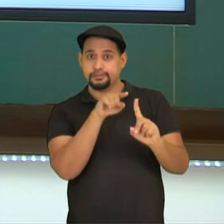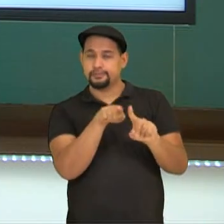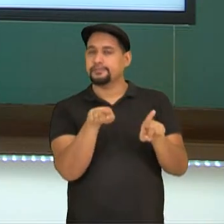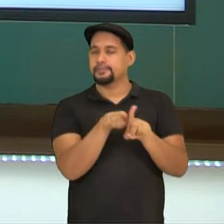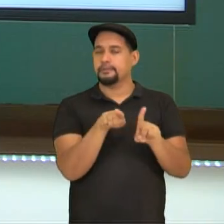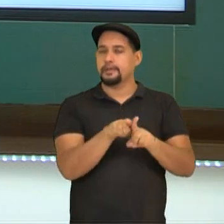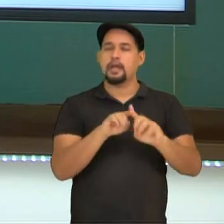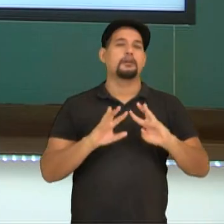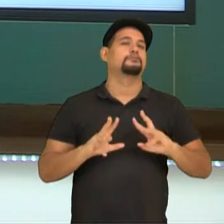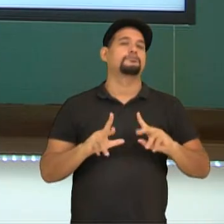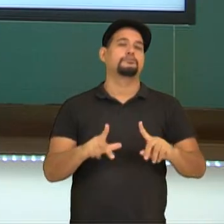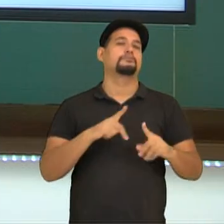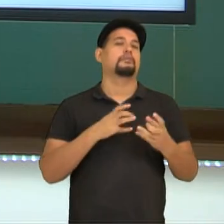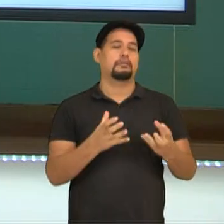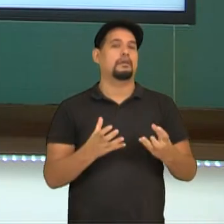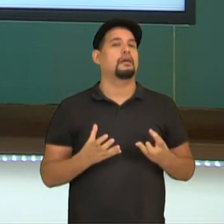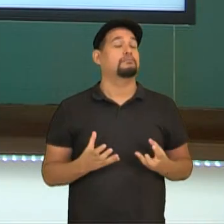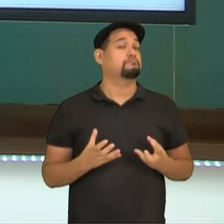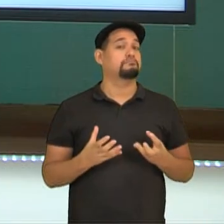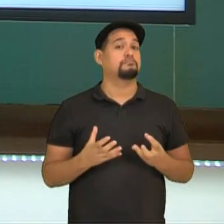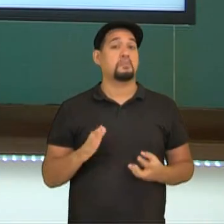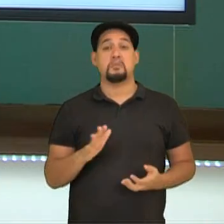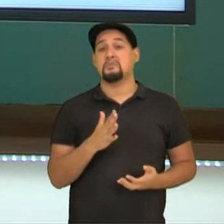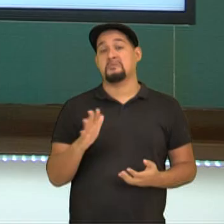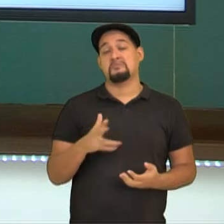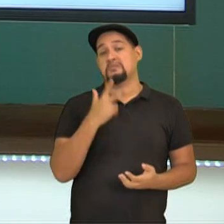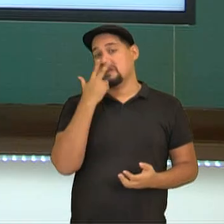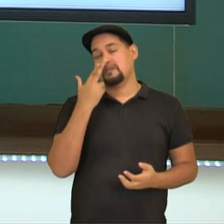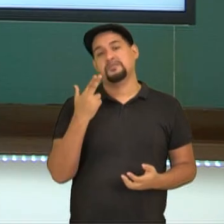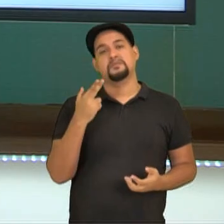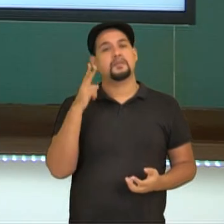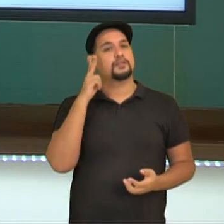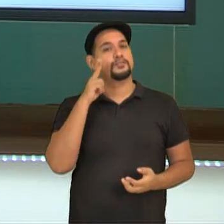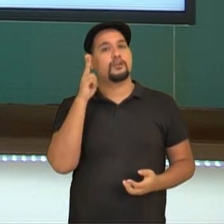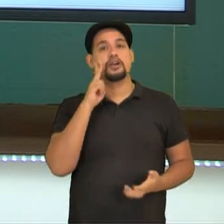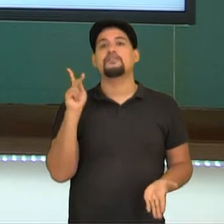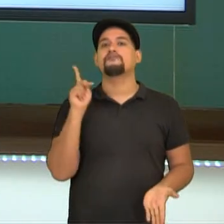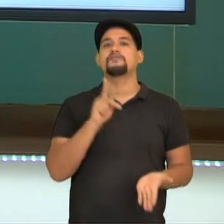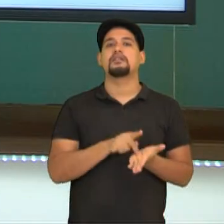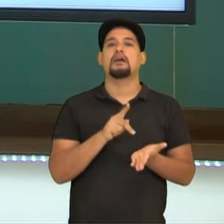com aquilo que ele queria. Provavelmente, se fosse uma história